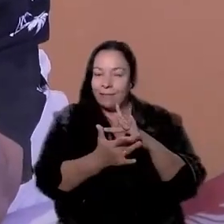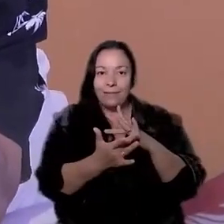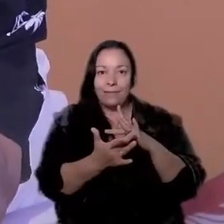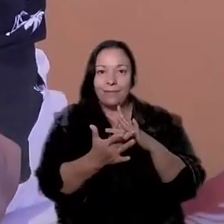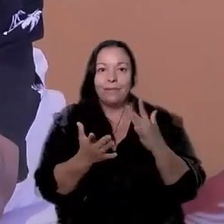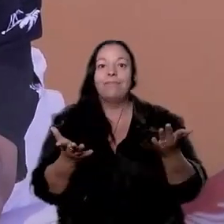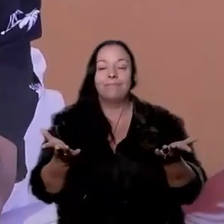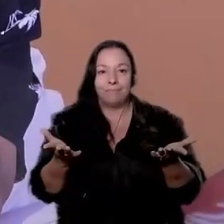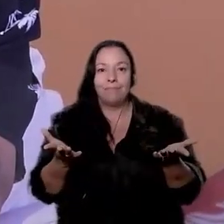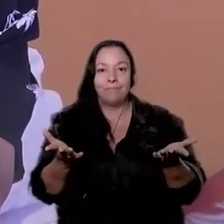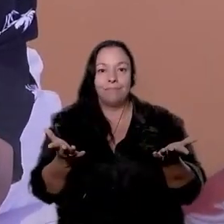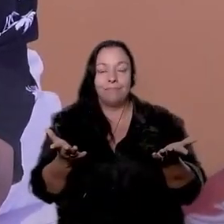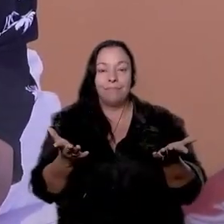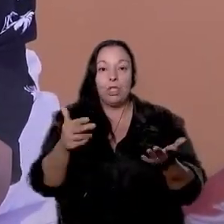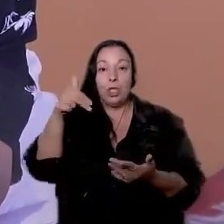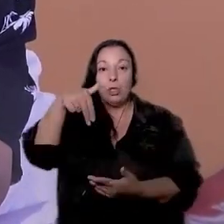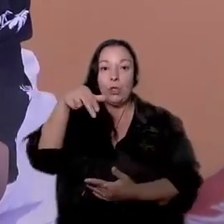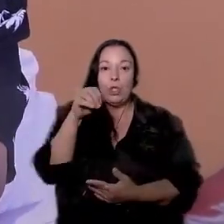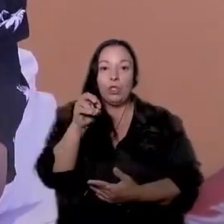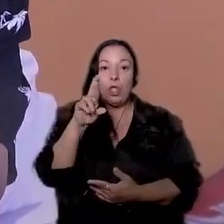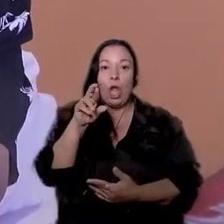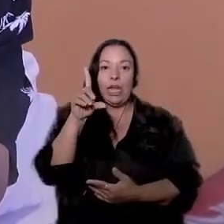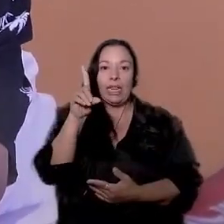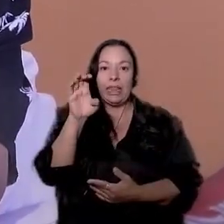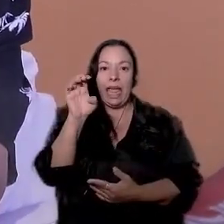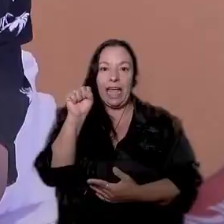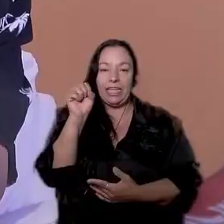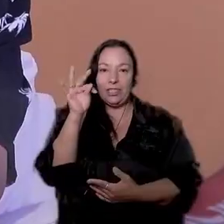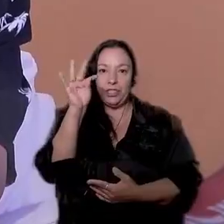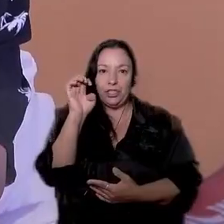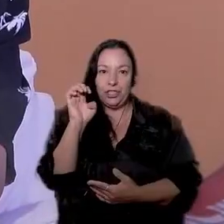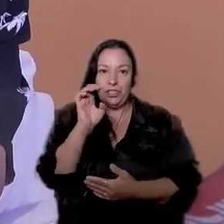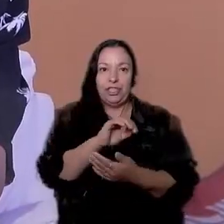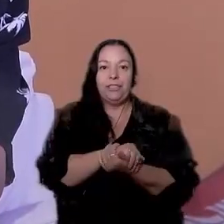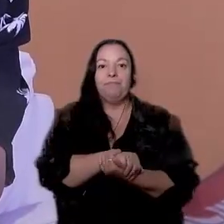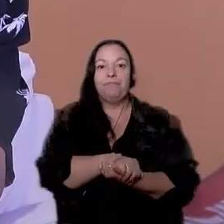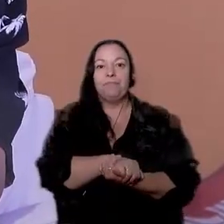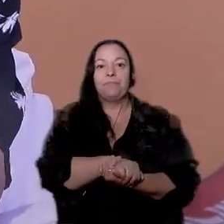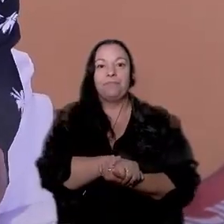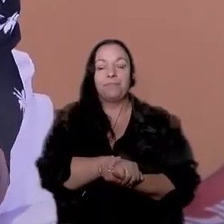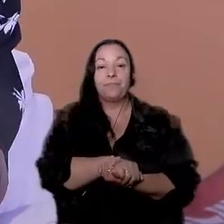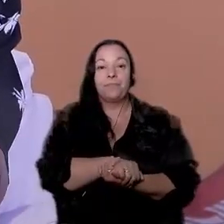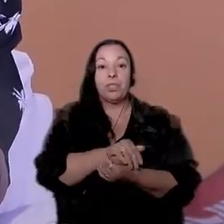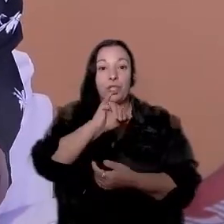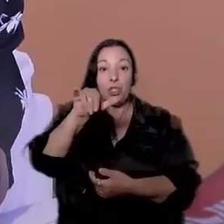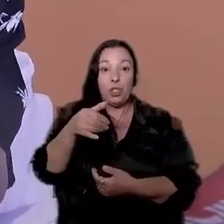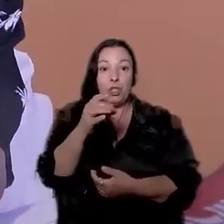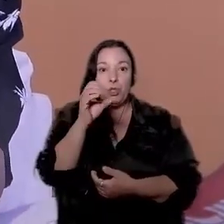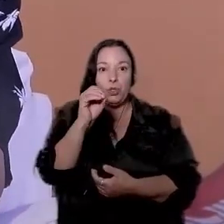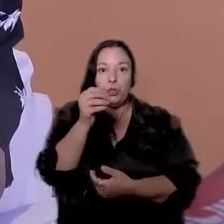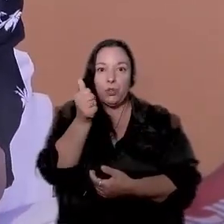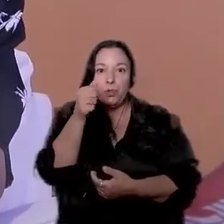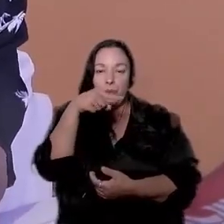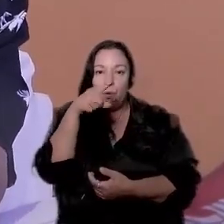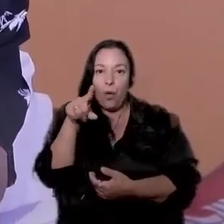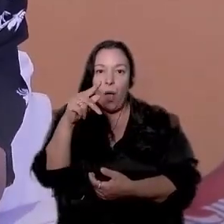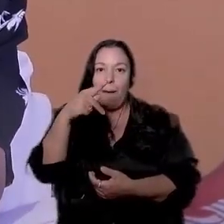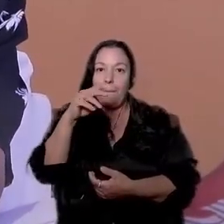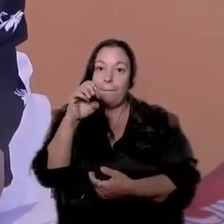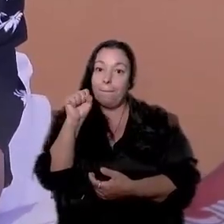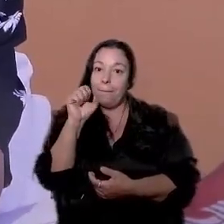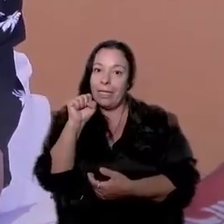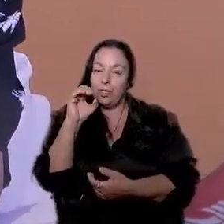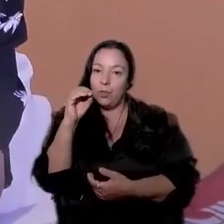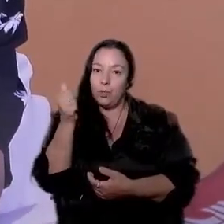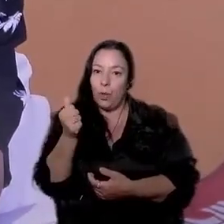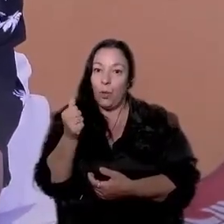Nesse momento, nós estamos dando as oficinas do Nordeste. Ontem, a nossa equipe chegou de João Pessoa. Não, João Pessoa é segunda-feira